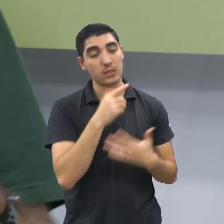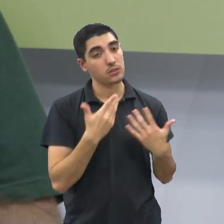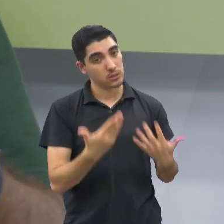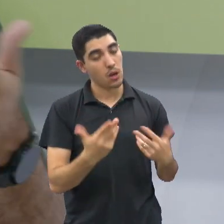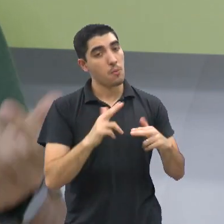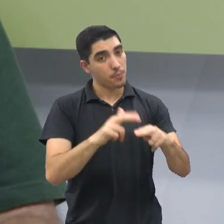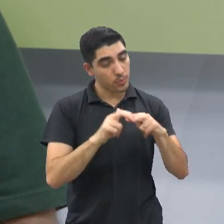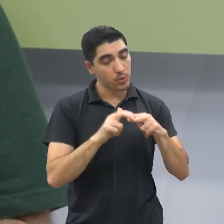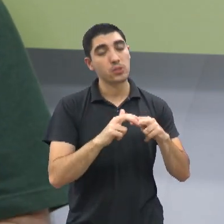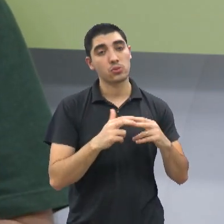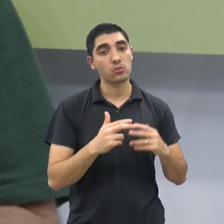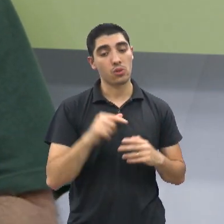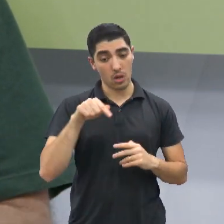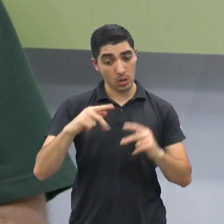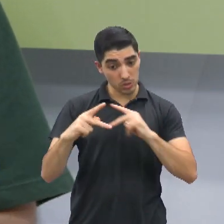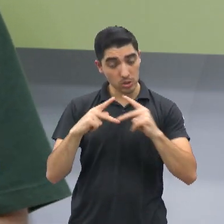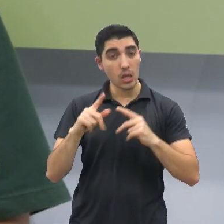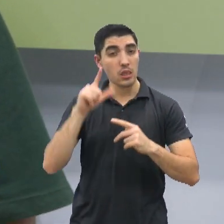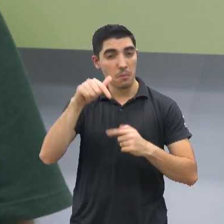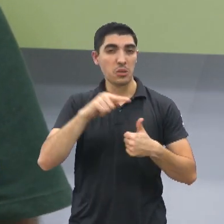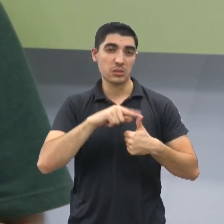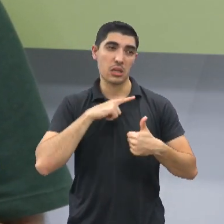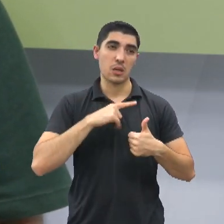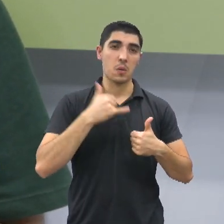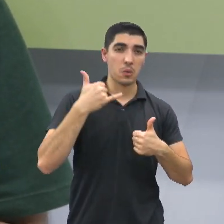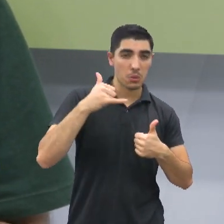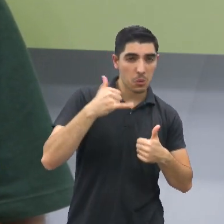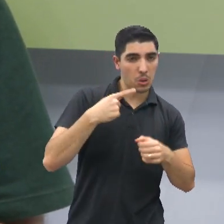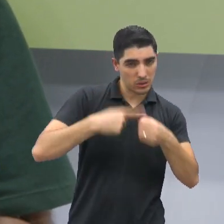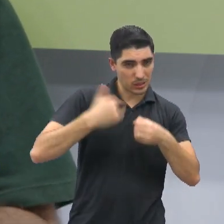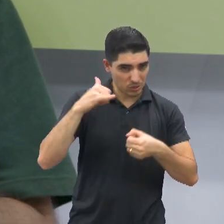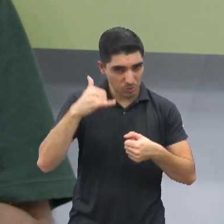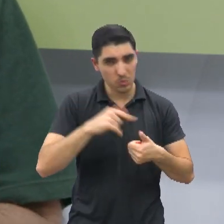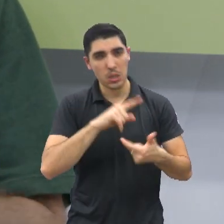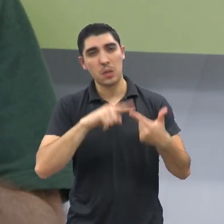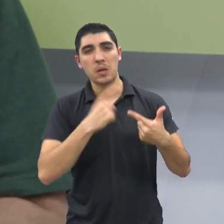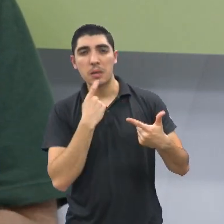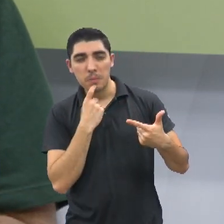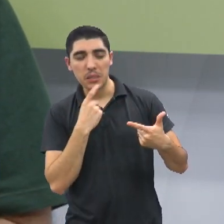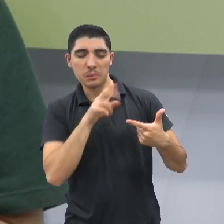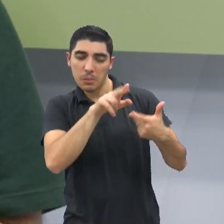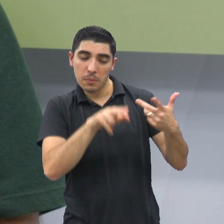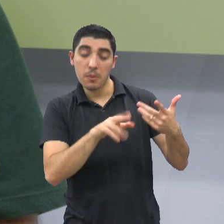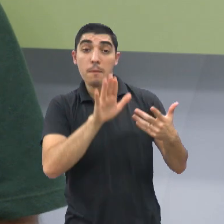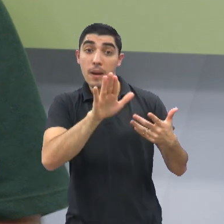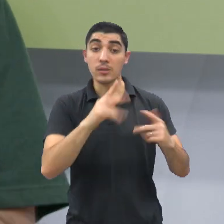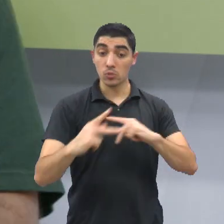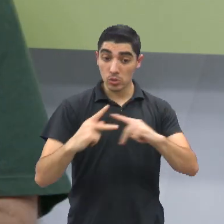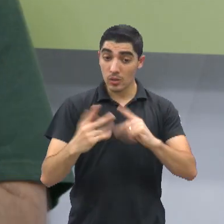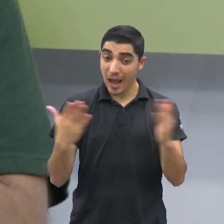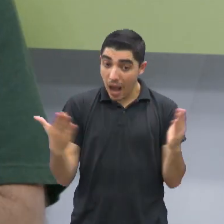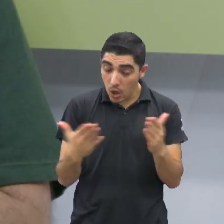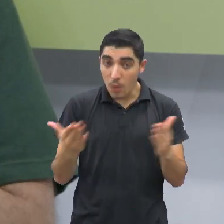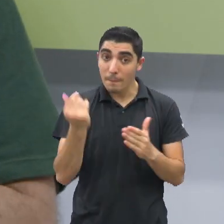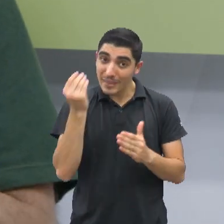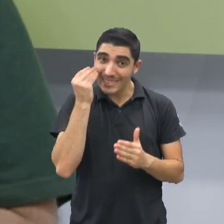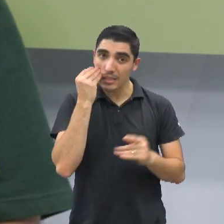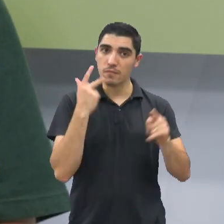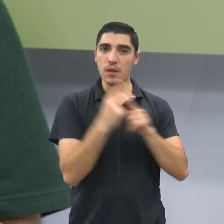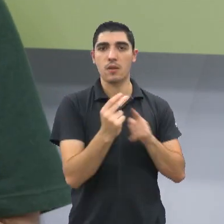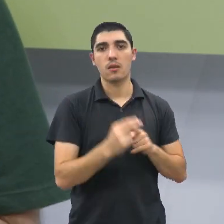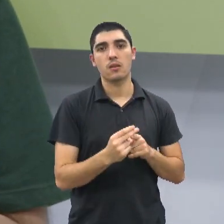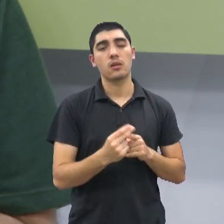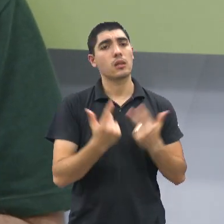afunilar fatalmente vai enfrentar itano ou Campinas enfim mas tem que ir bem nessa fase de realinhamento como o